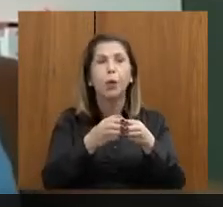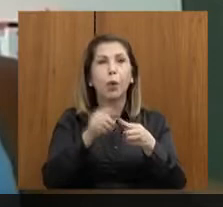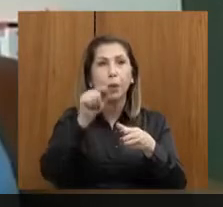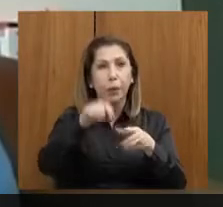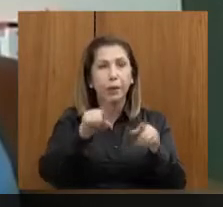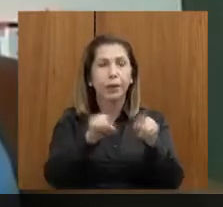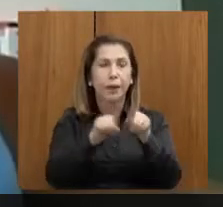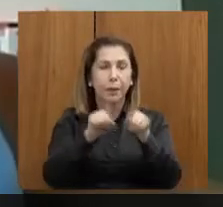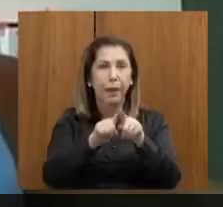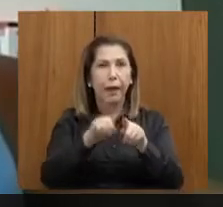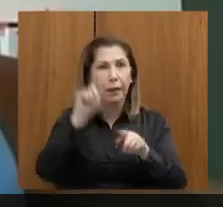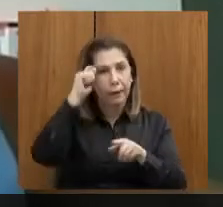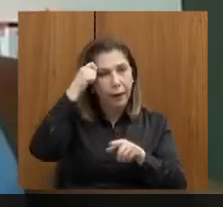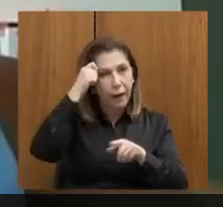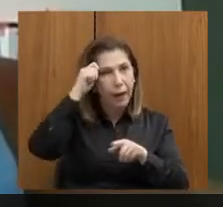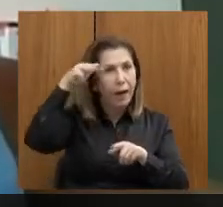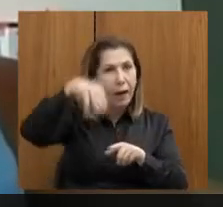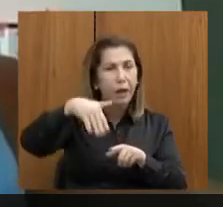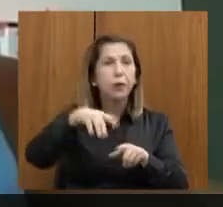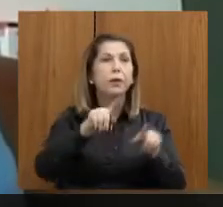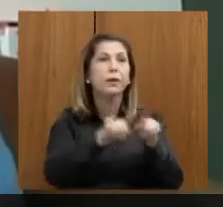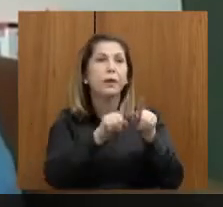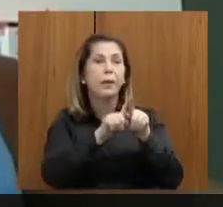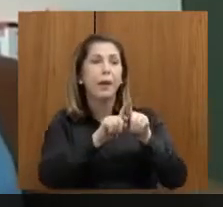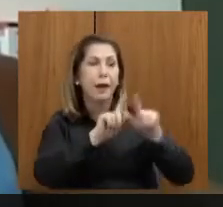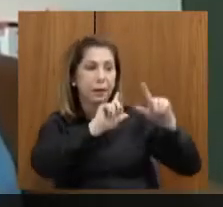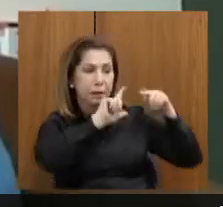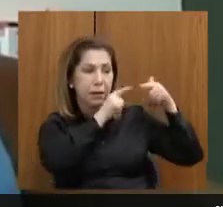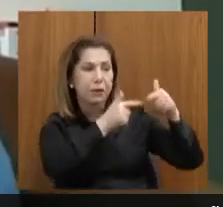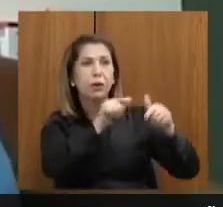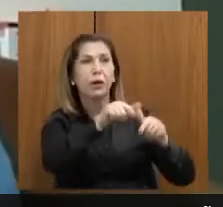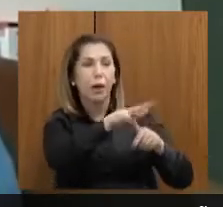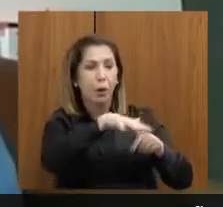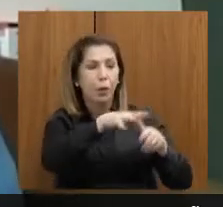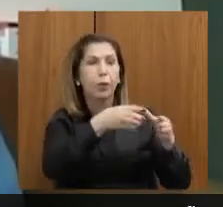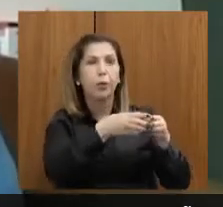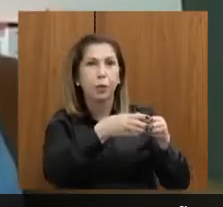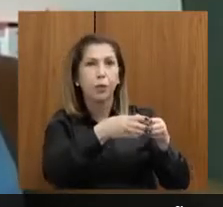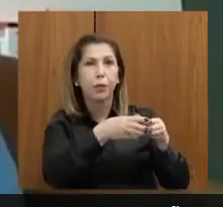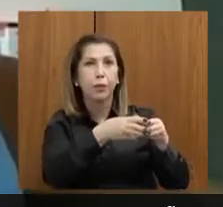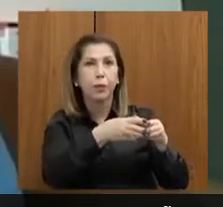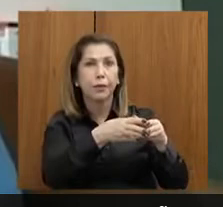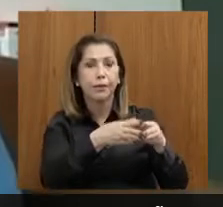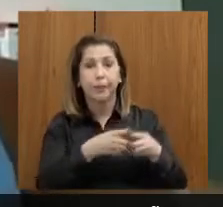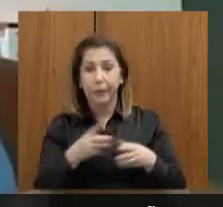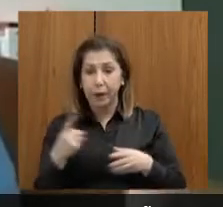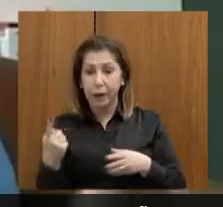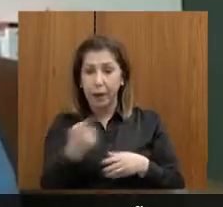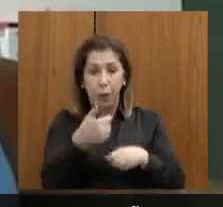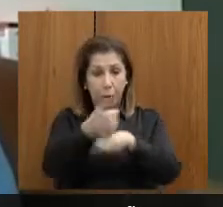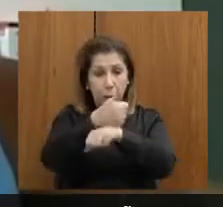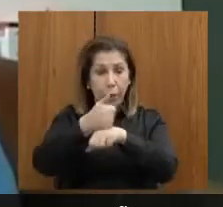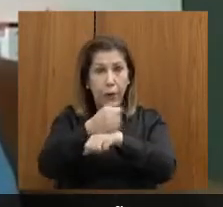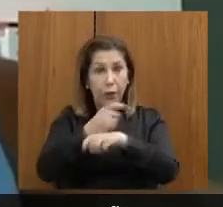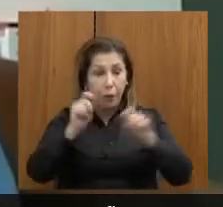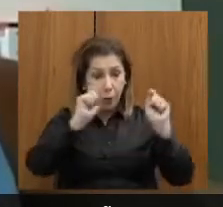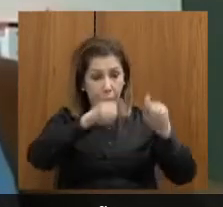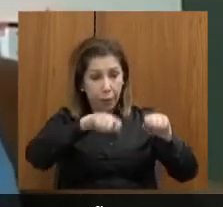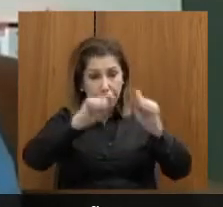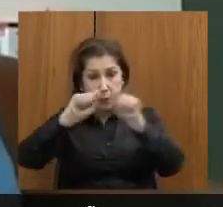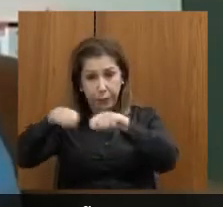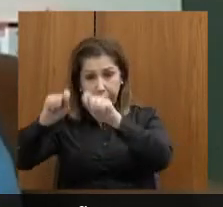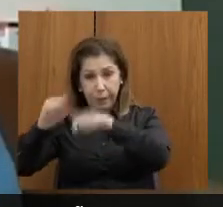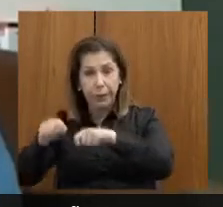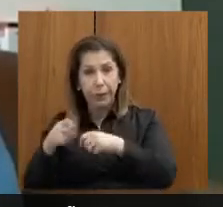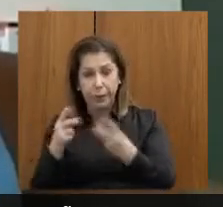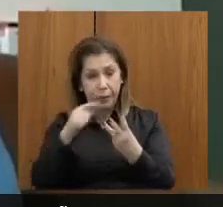tradicionais atentando para a provocação necessária a gente distante competências importando esse espaço